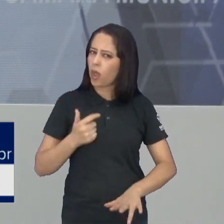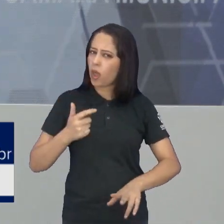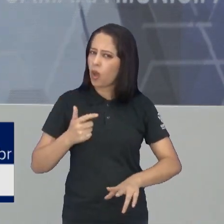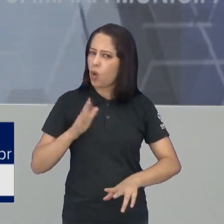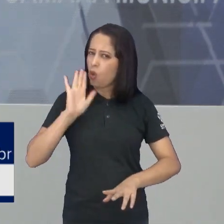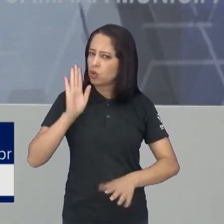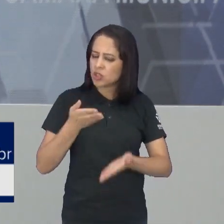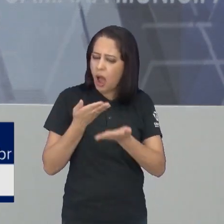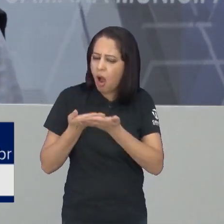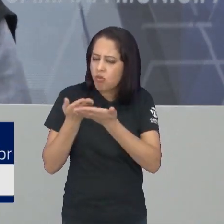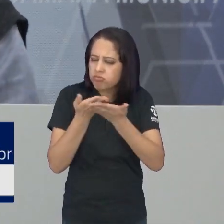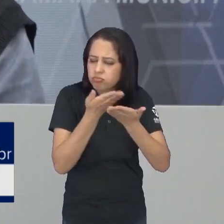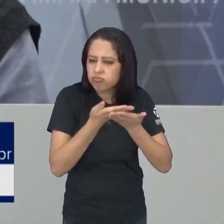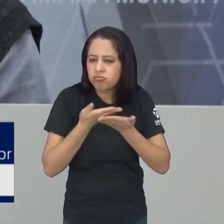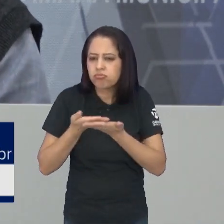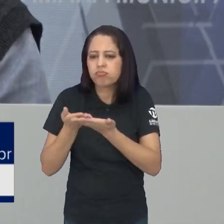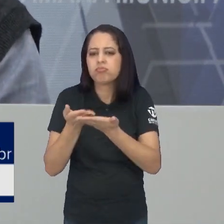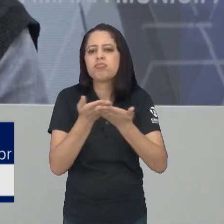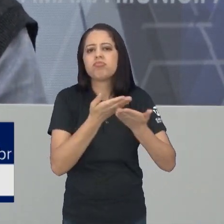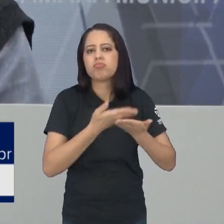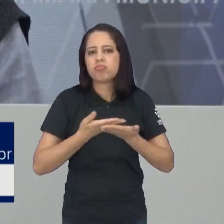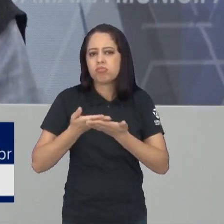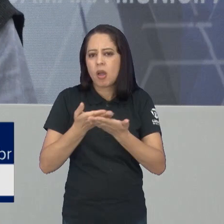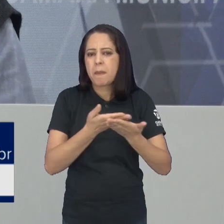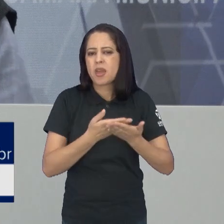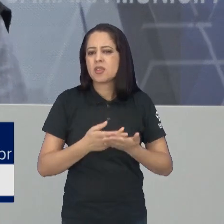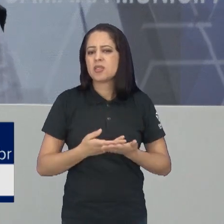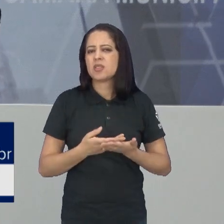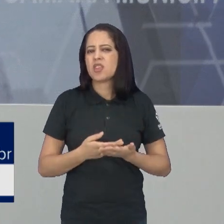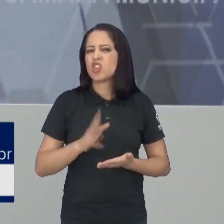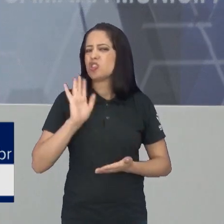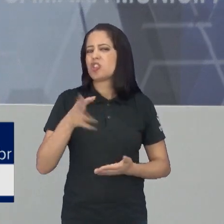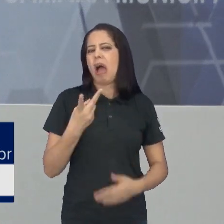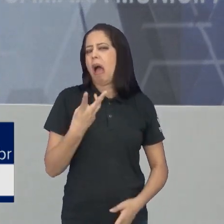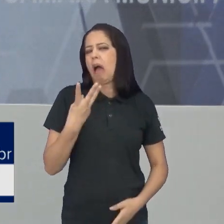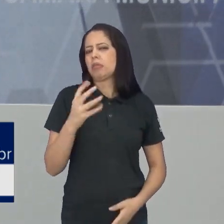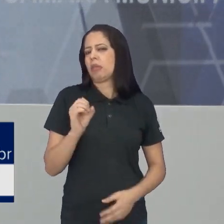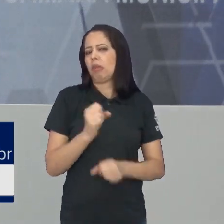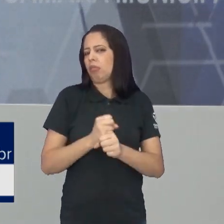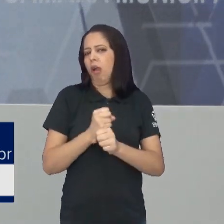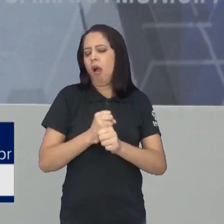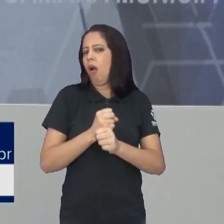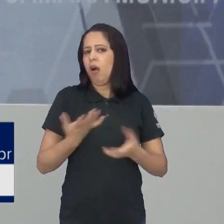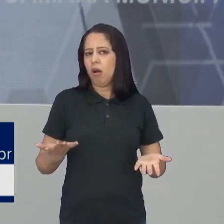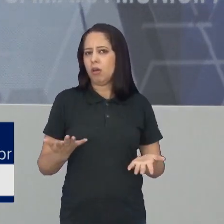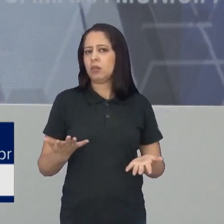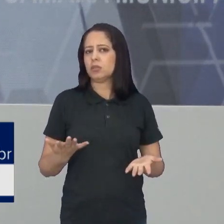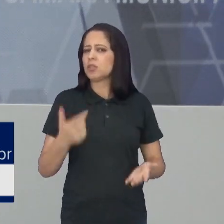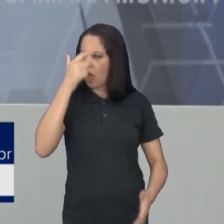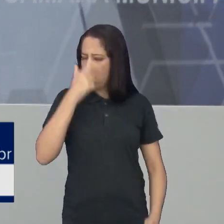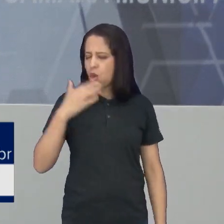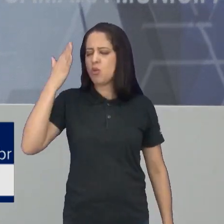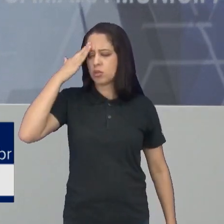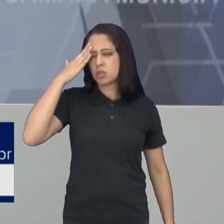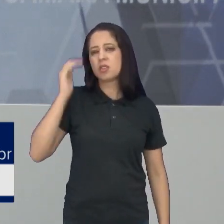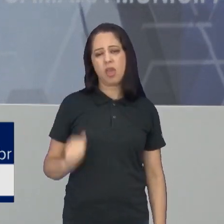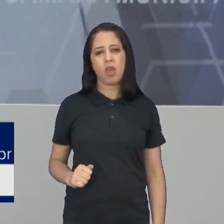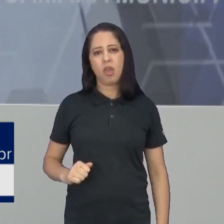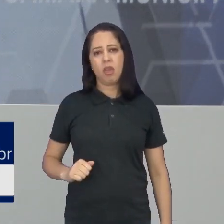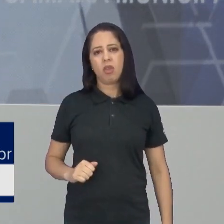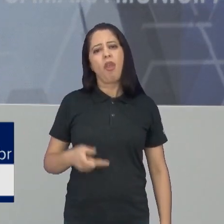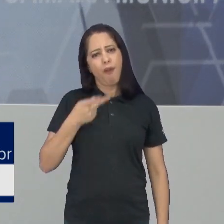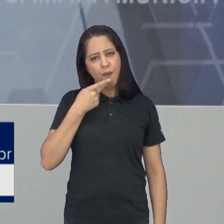essa parte de urbanismo na cidade há mais de 30 anos. Né, e falo com muita